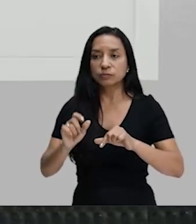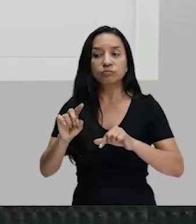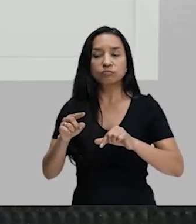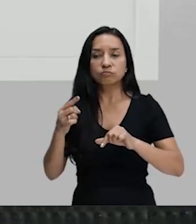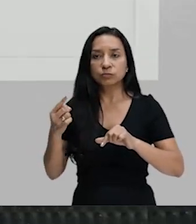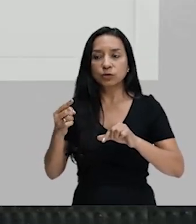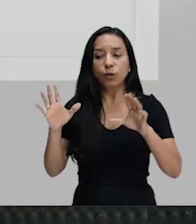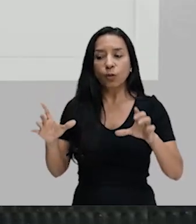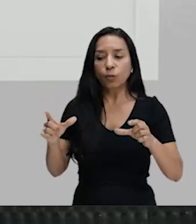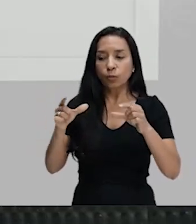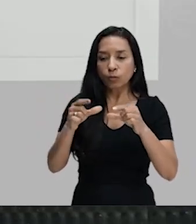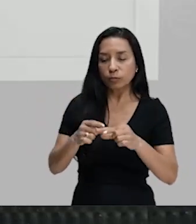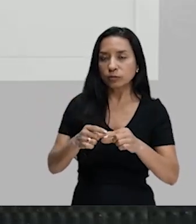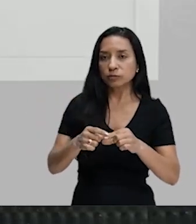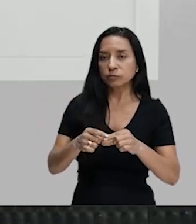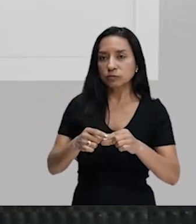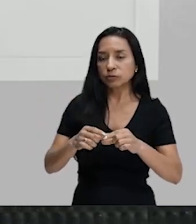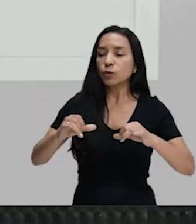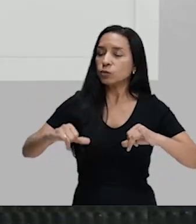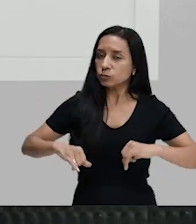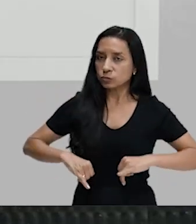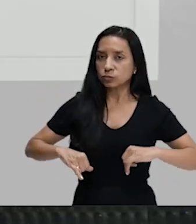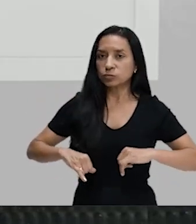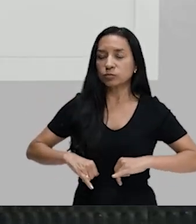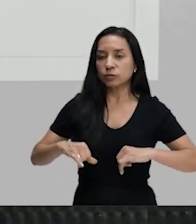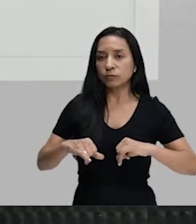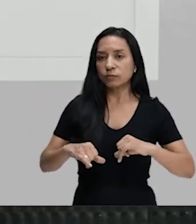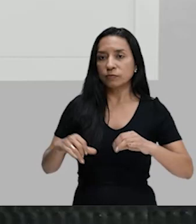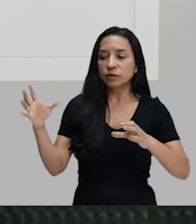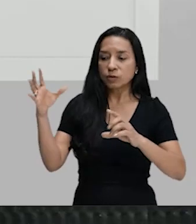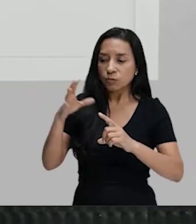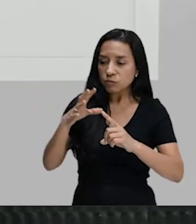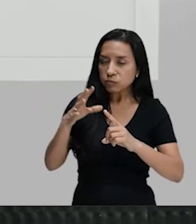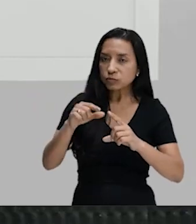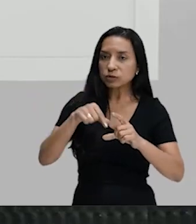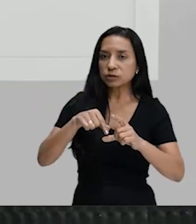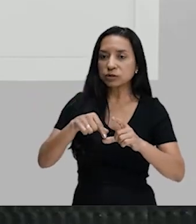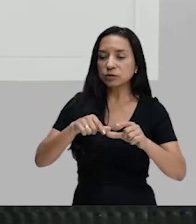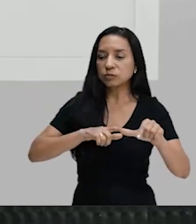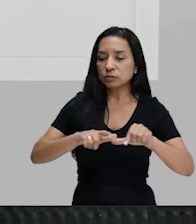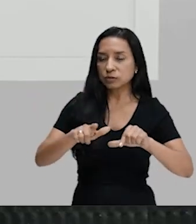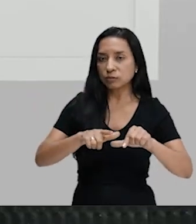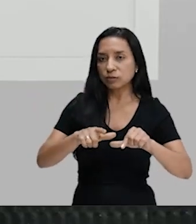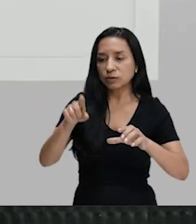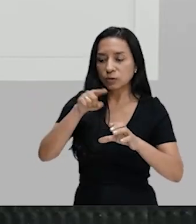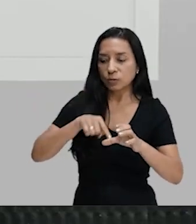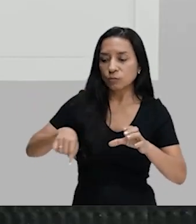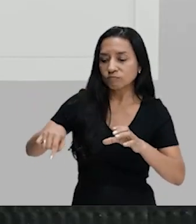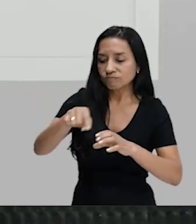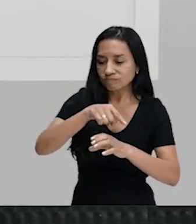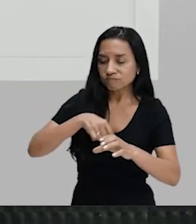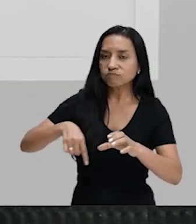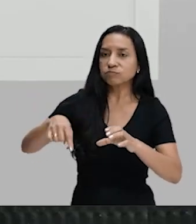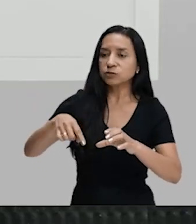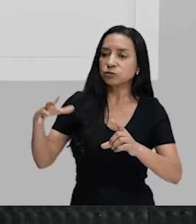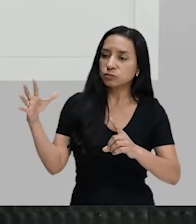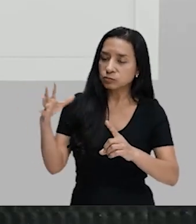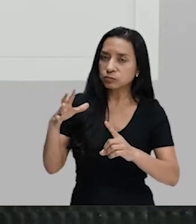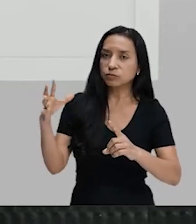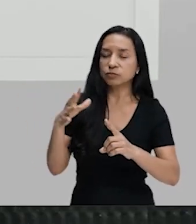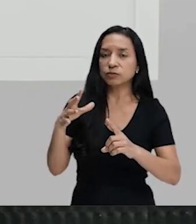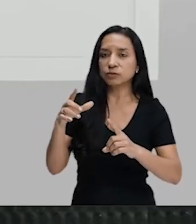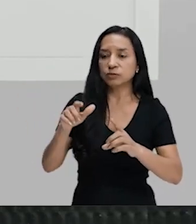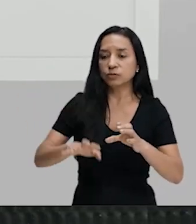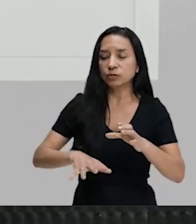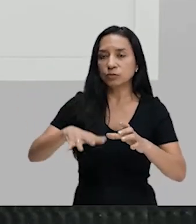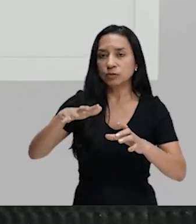desse gás, ele sofre trabalho, É o meio que está realizando o trabalho sobre o gás. Ok? Então